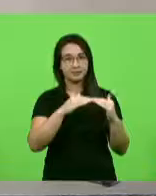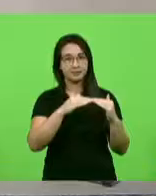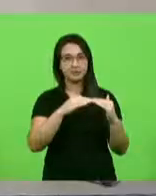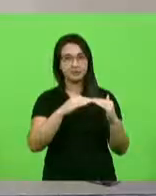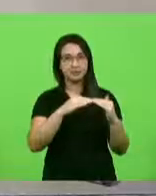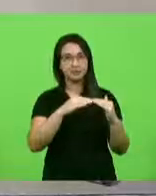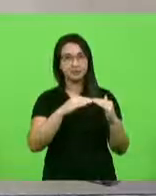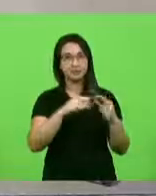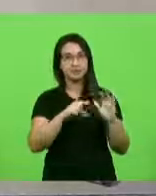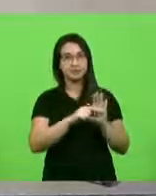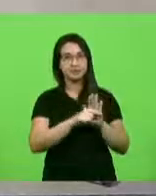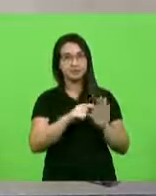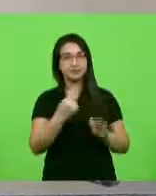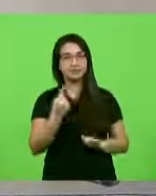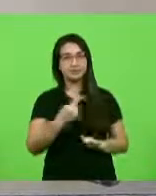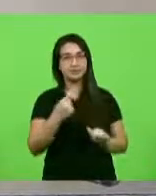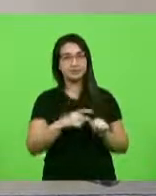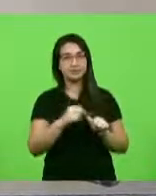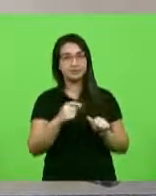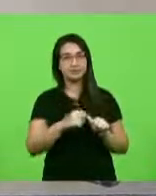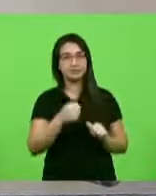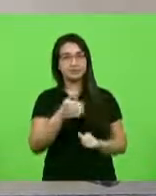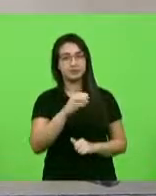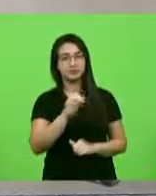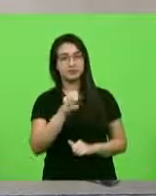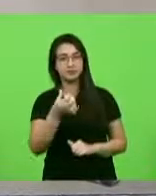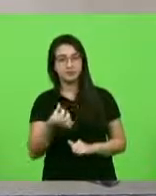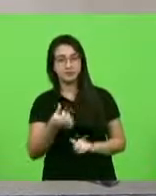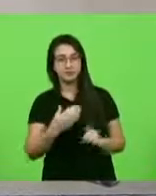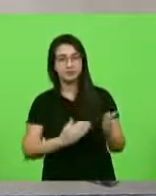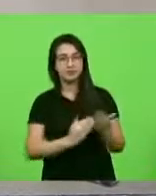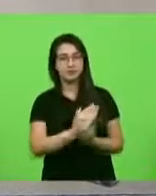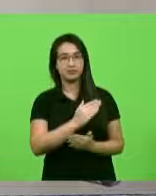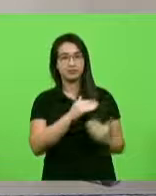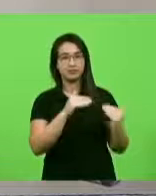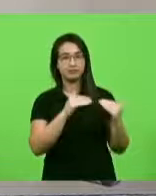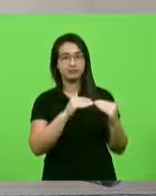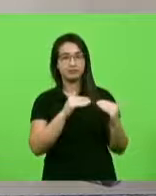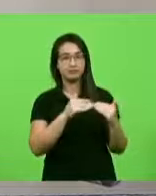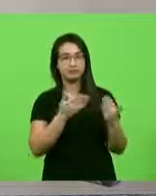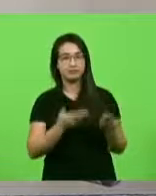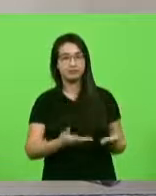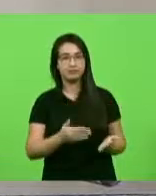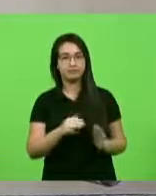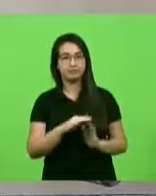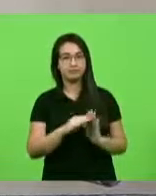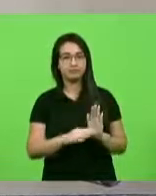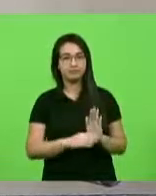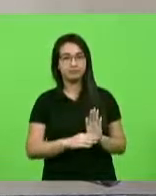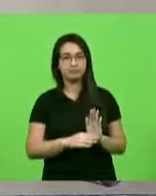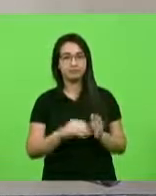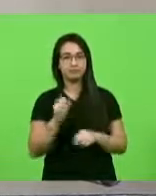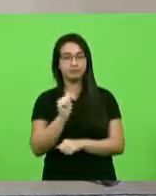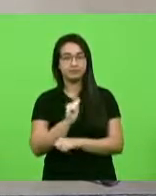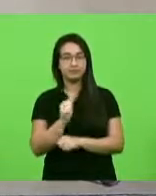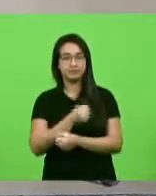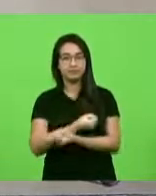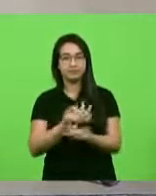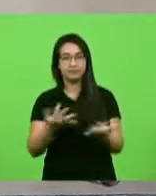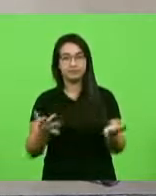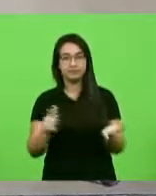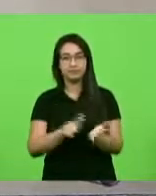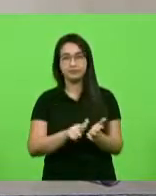parágrafo 1º do artigo nº 106 do Regimento Interno, do apuro aprovado. Solicito a assessoria que proceda à distribuição de